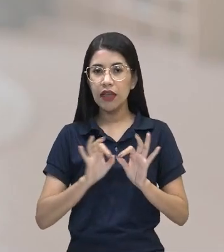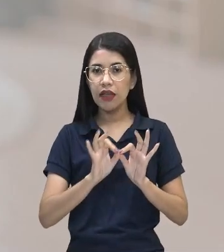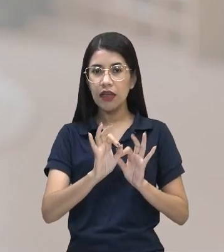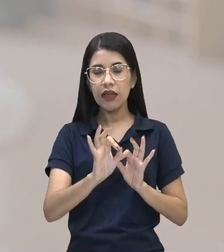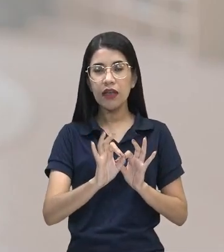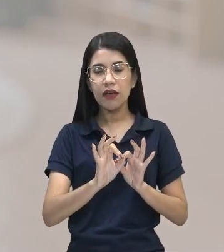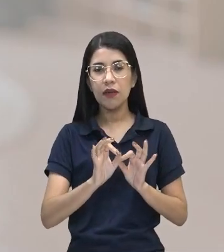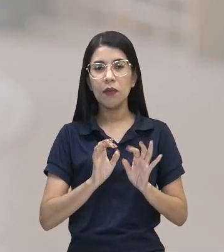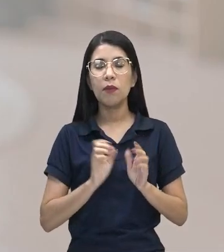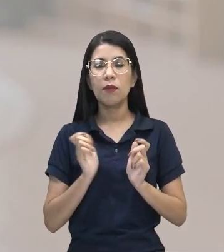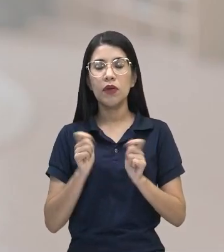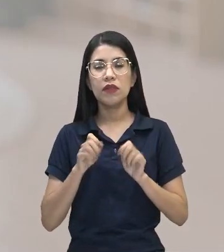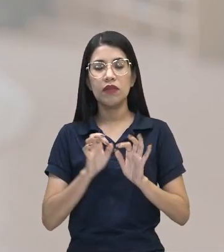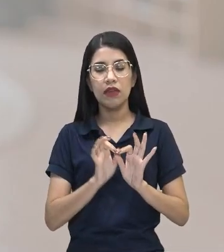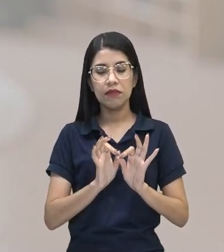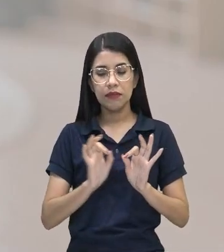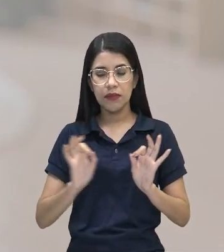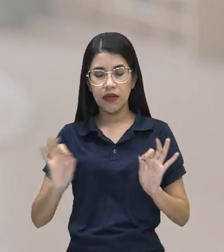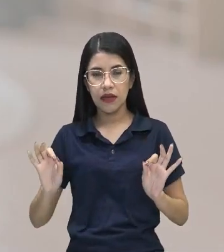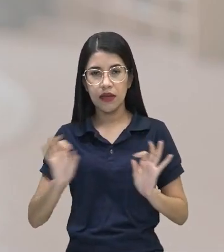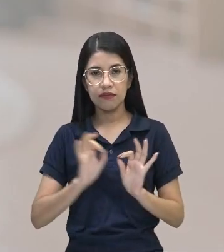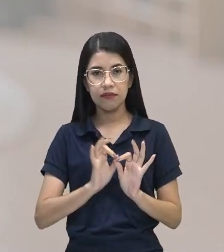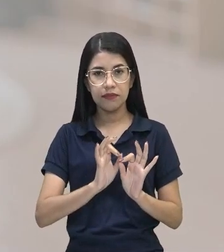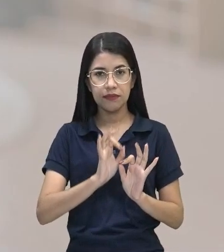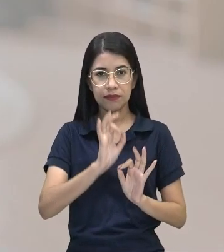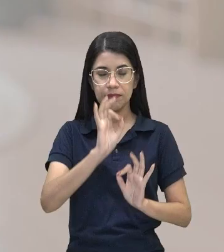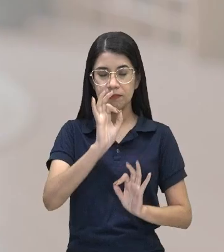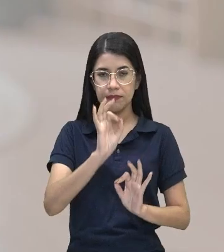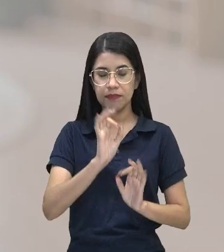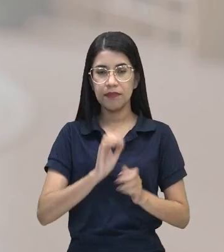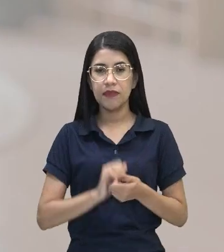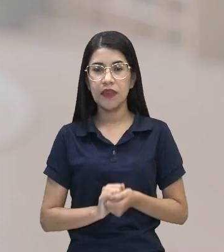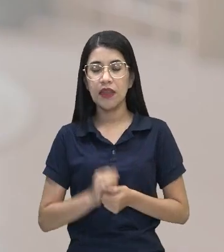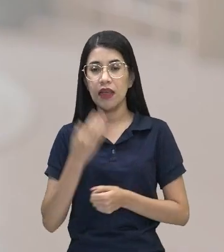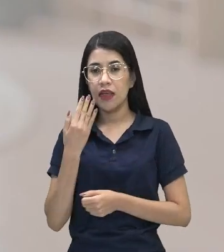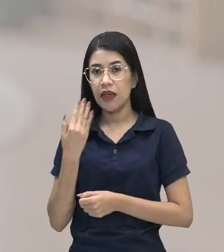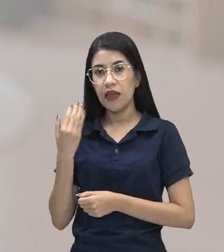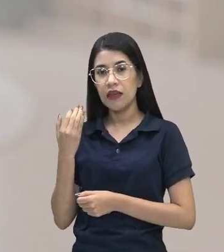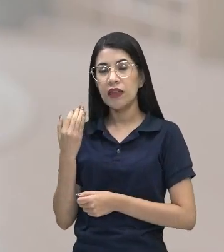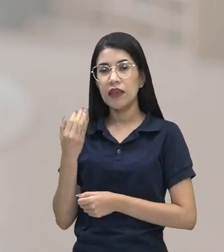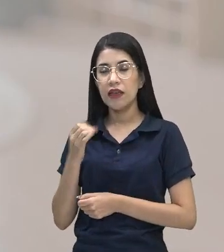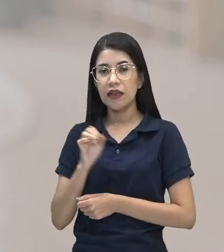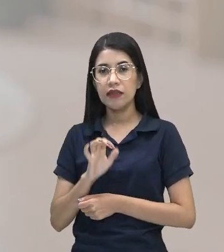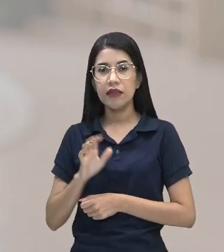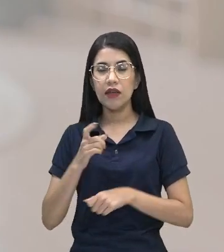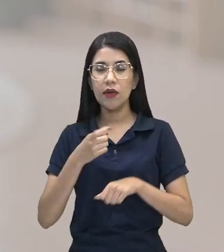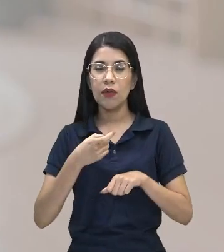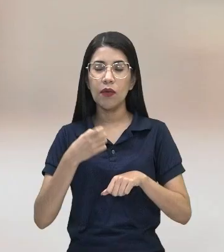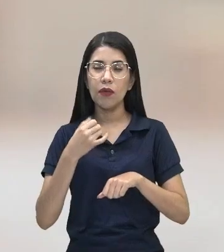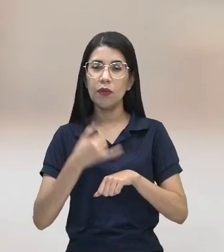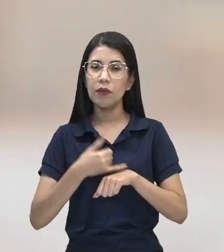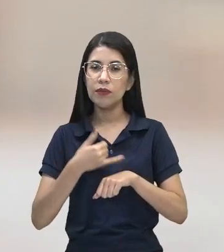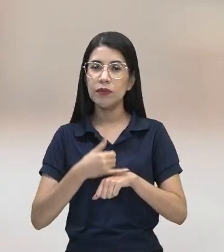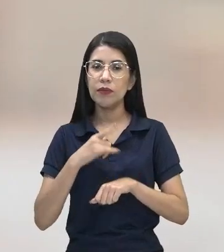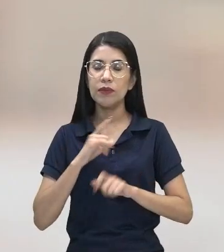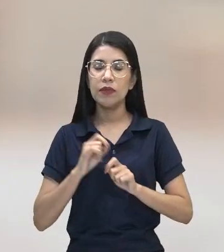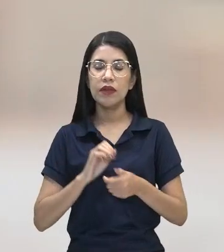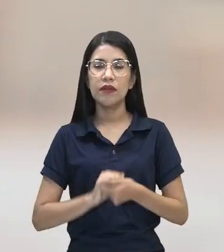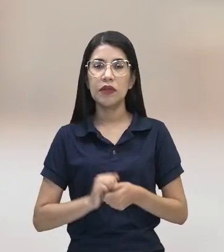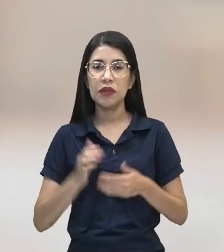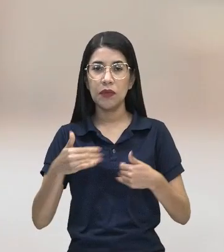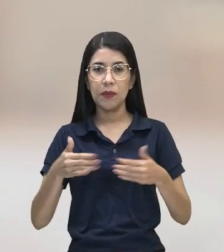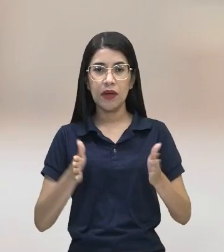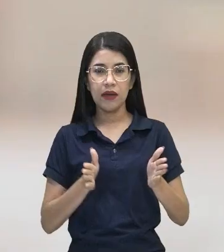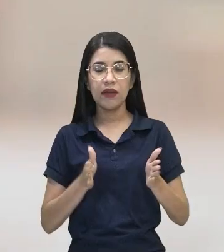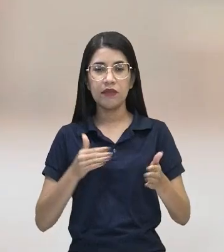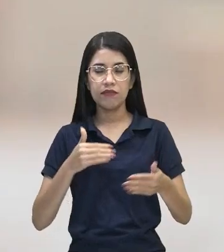colocar largura e comprimento. Agora, vejam esses objetos aqui. Nós temos essa caixa,